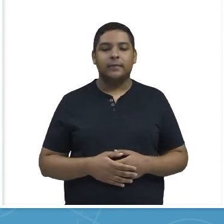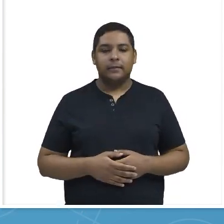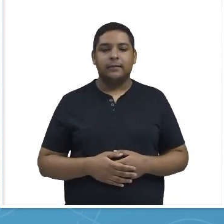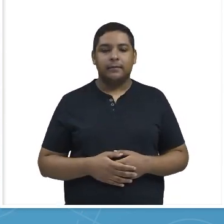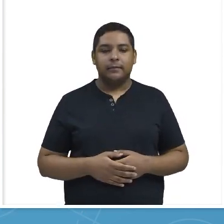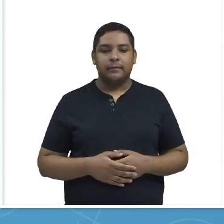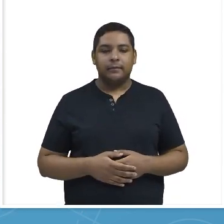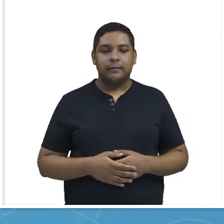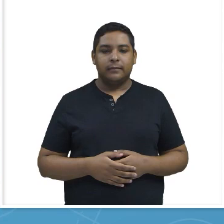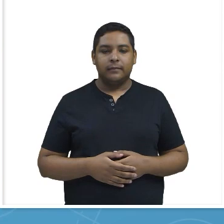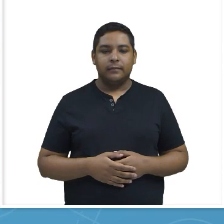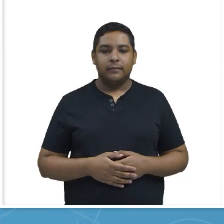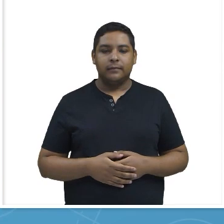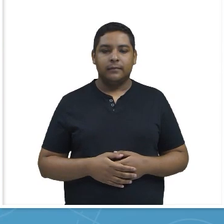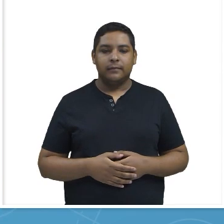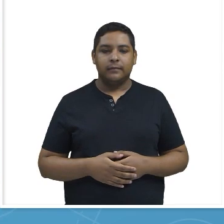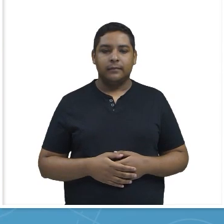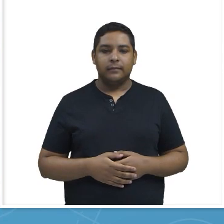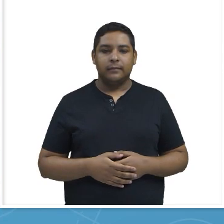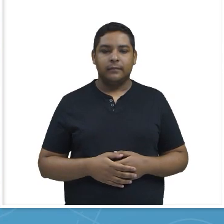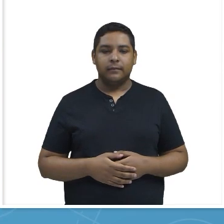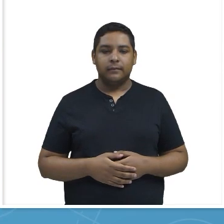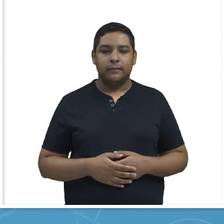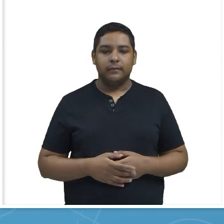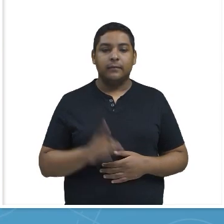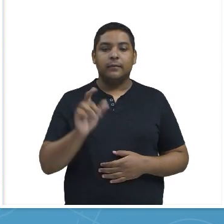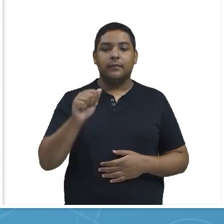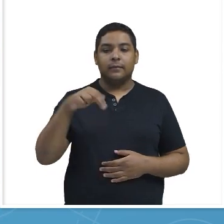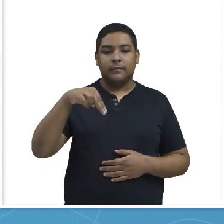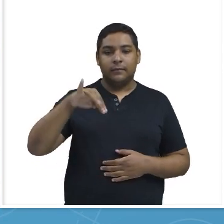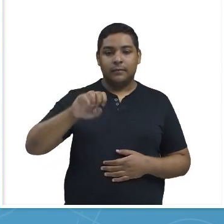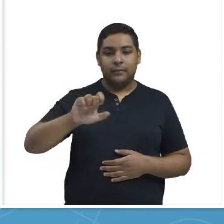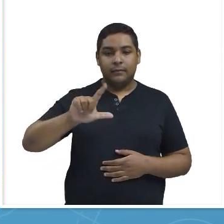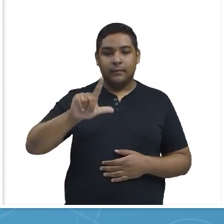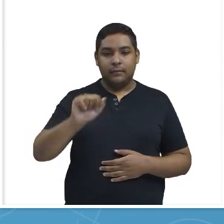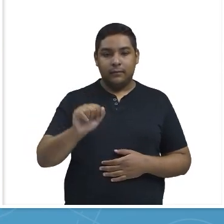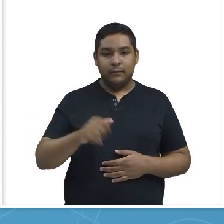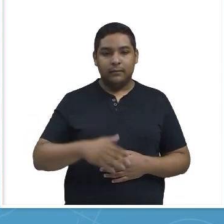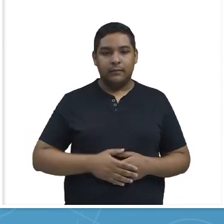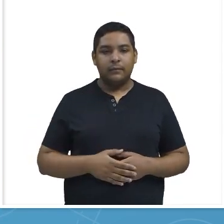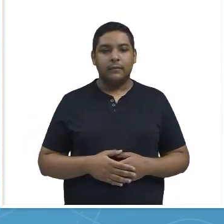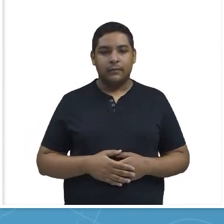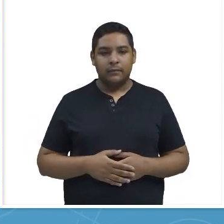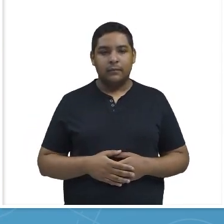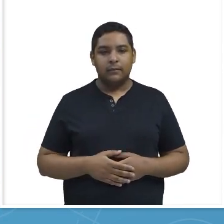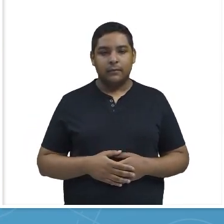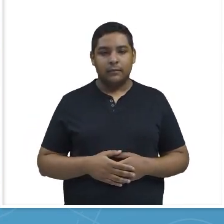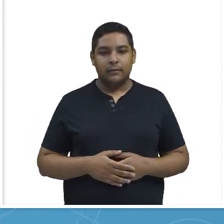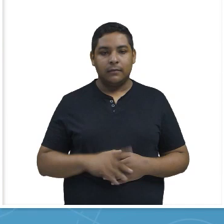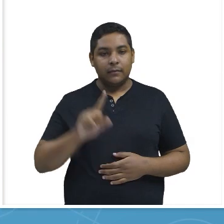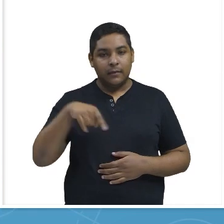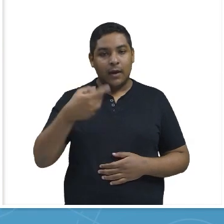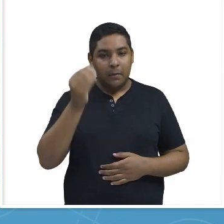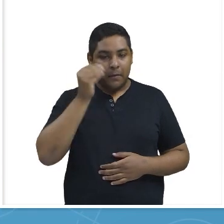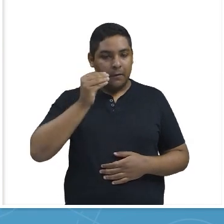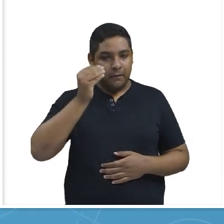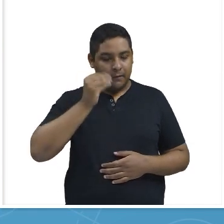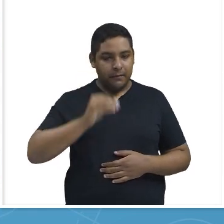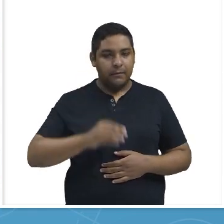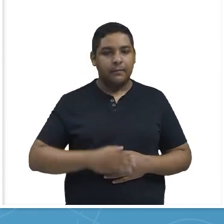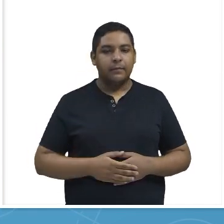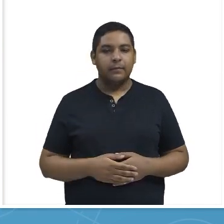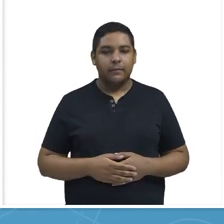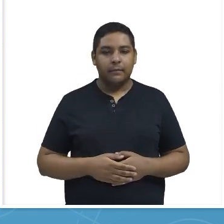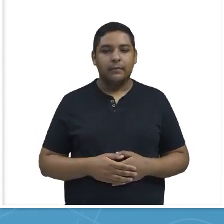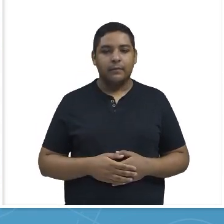fez aqui as frases. A Daniela respondeu a letter A. Thank you, Daniela. Depois a gente confere, viu? Fez a